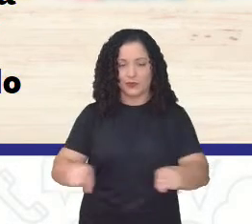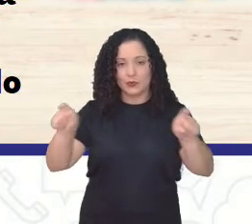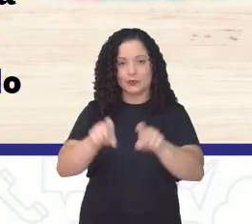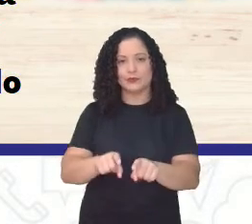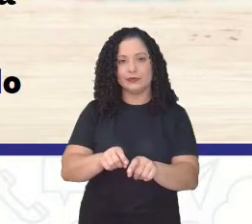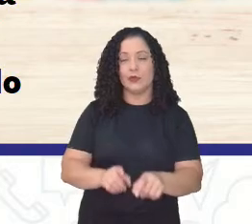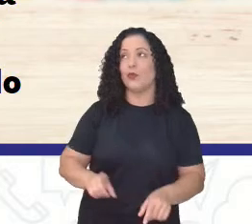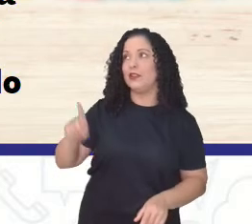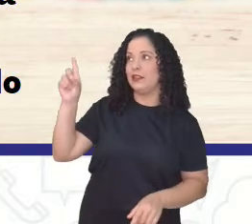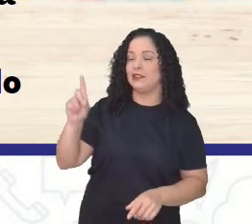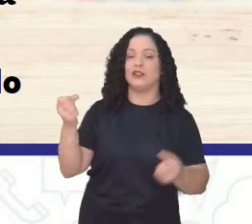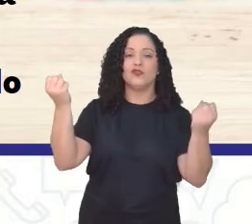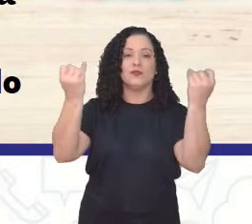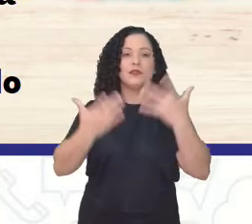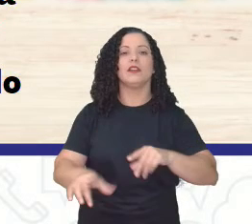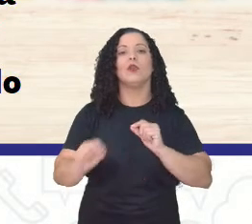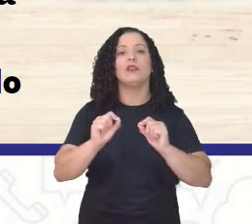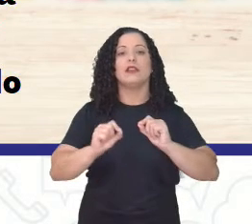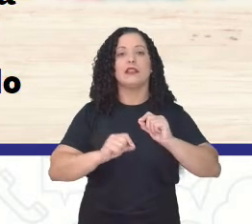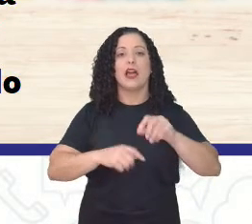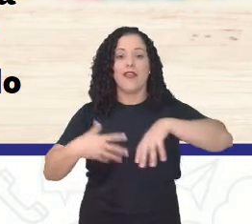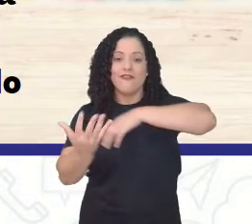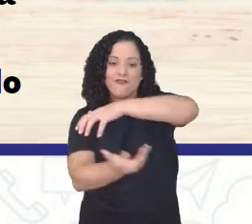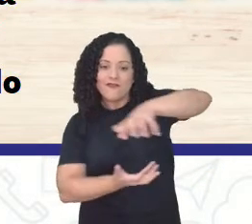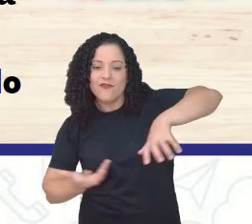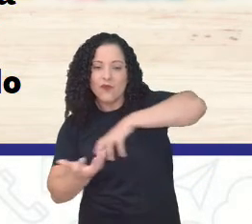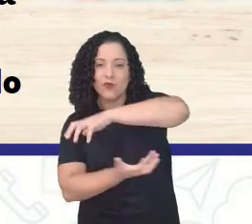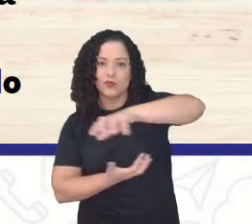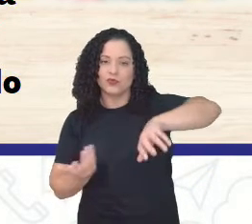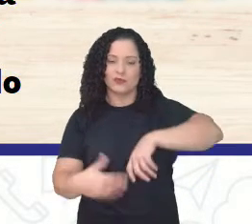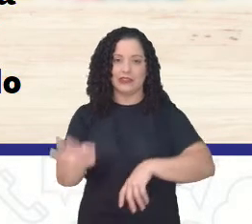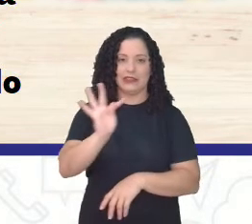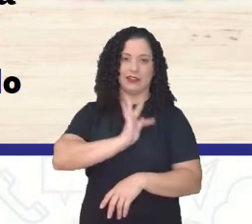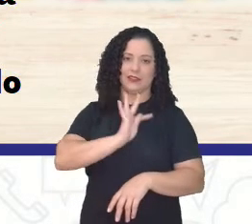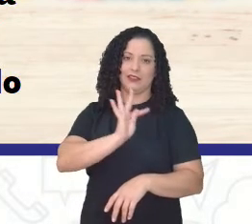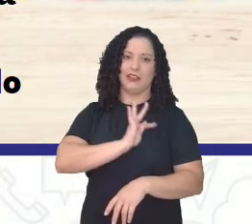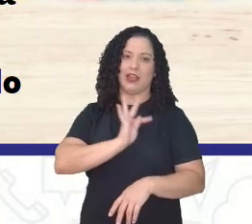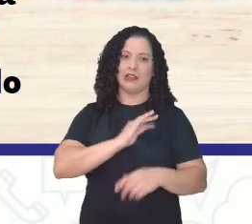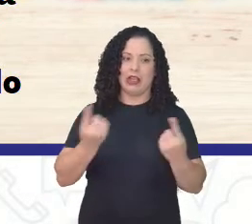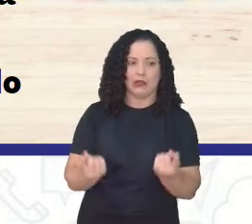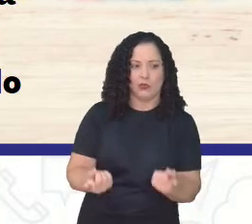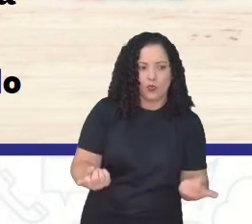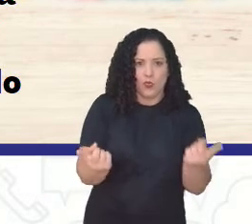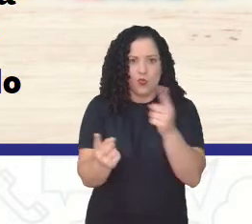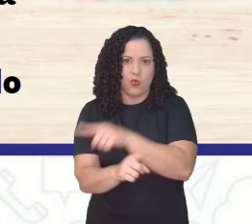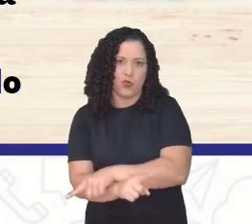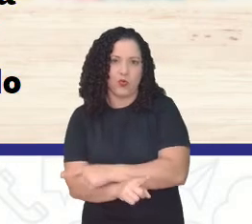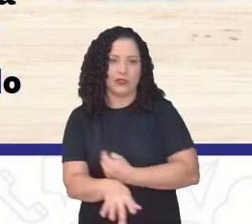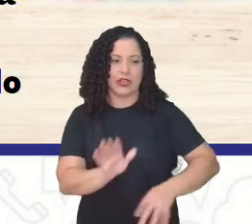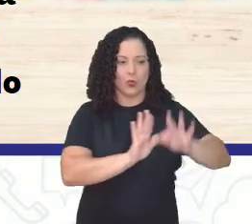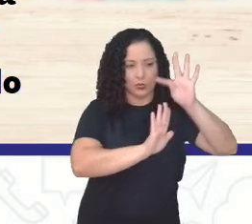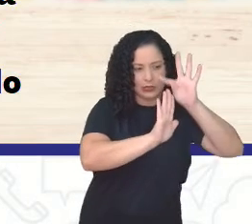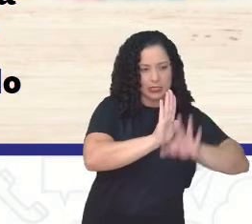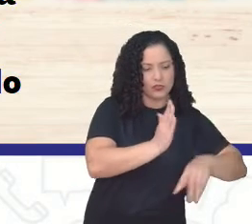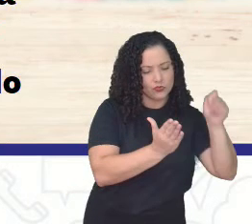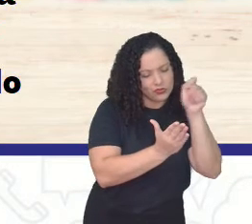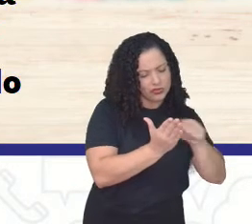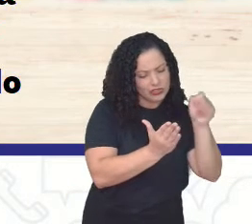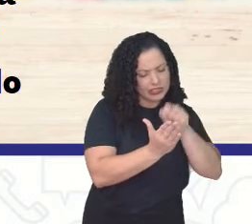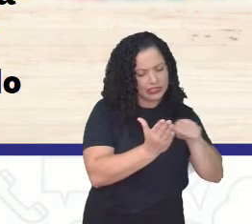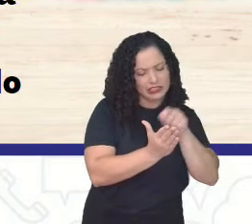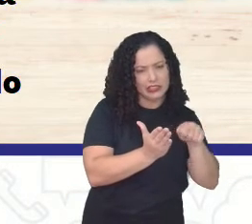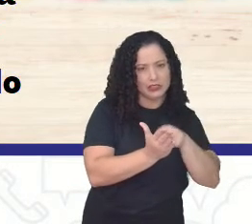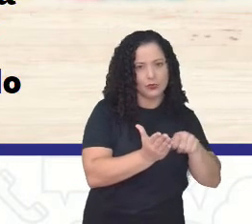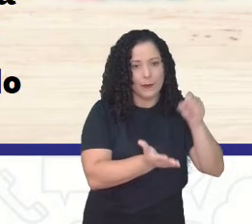da revolução técnica, né, que vai levar a você transcrever o texto escrito, né, o